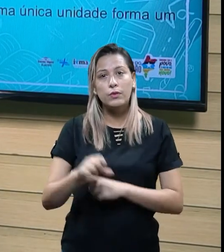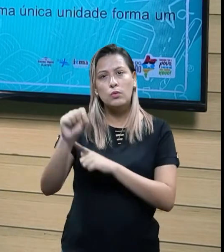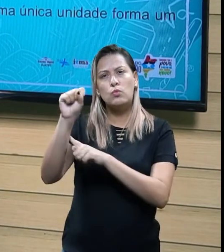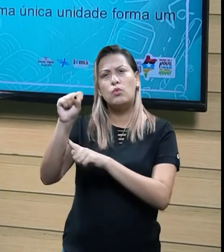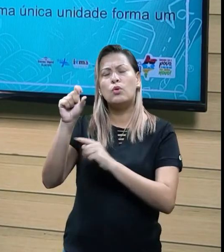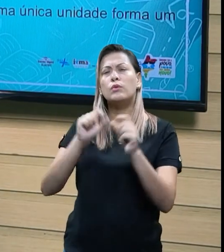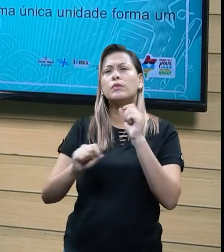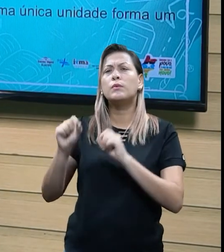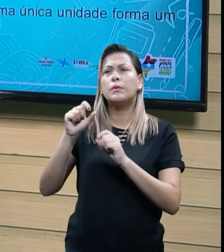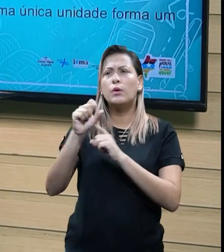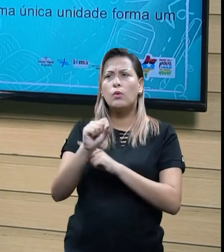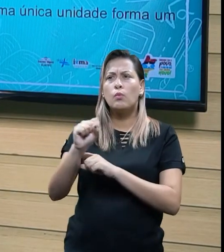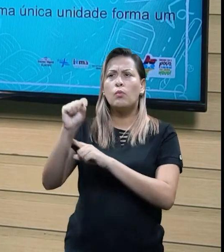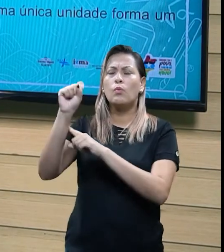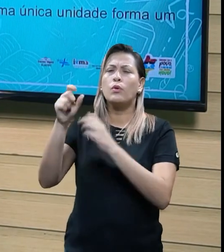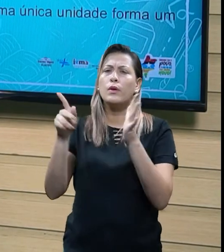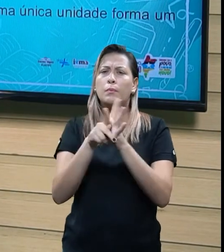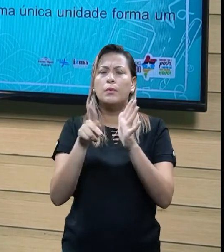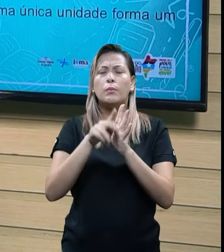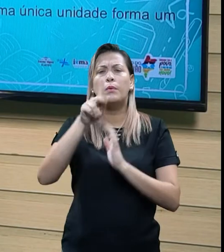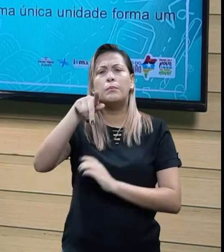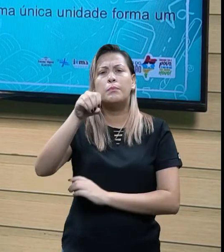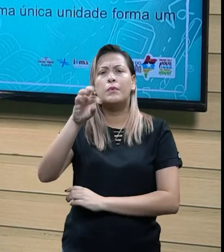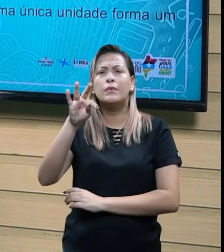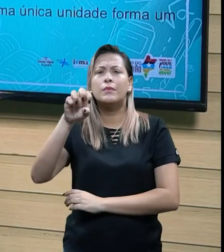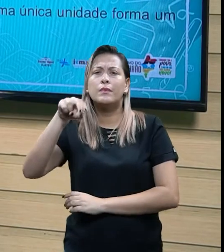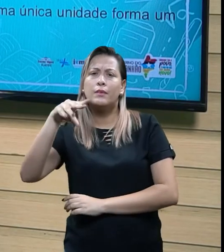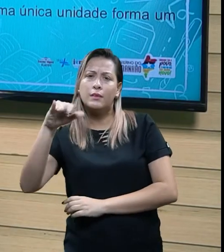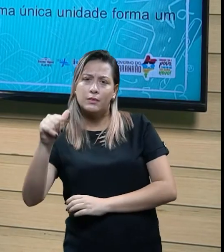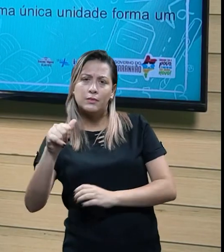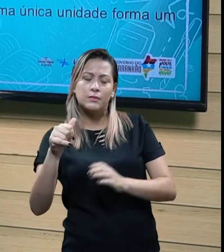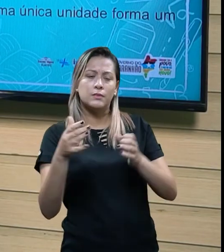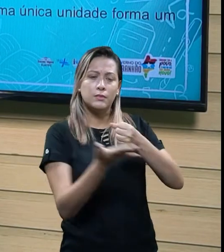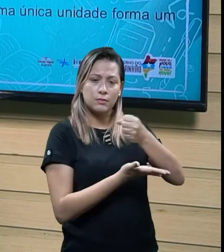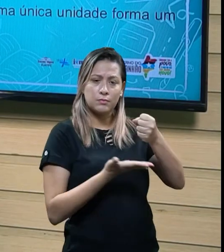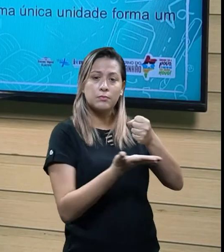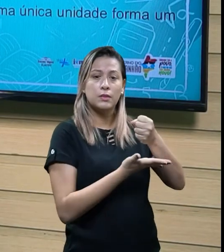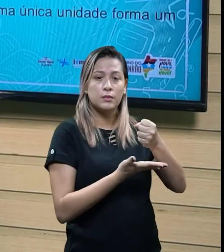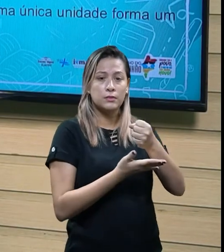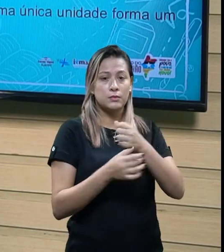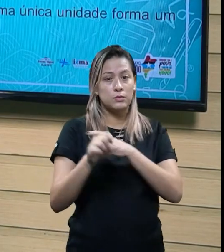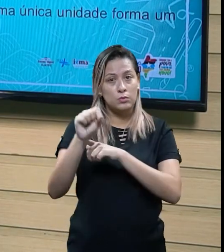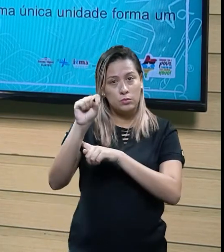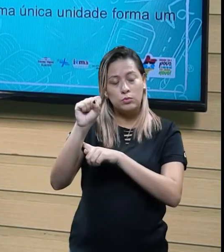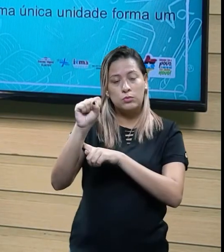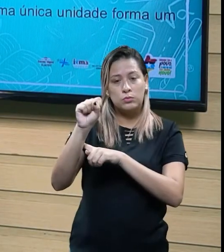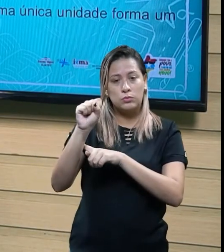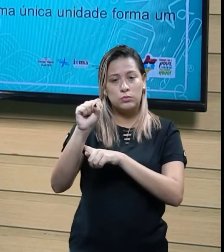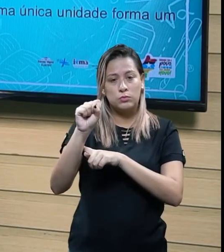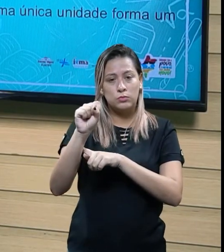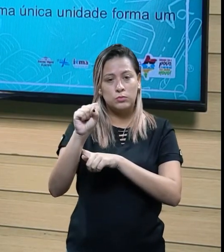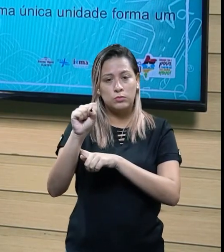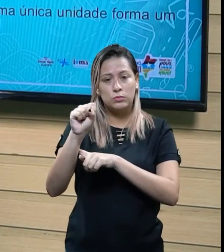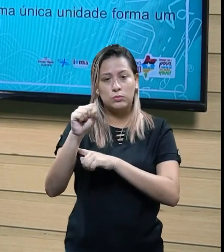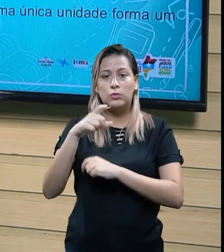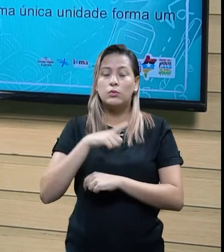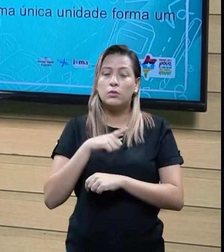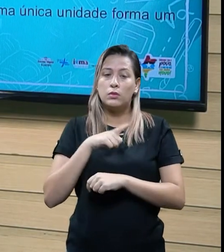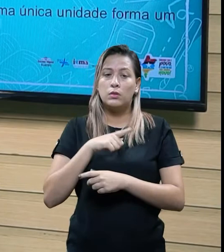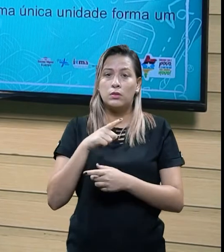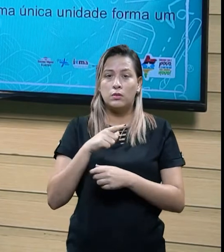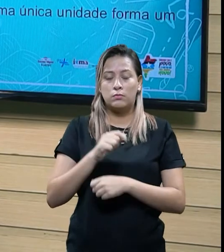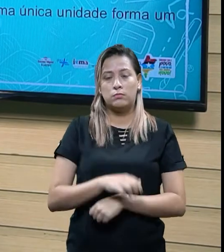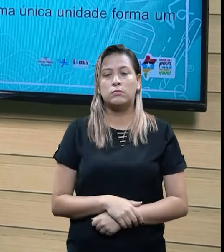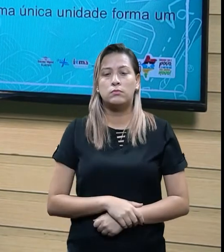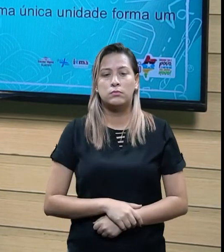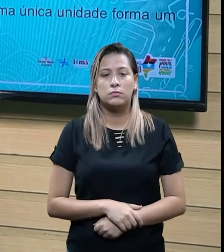potência desta base, certo? Então, esse 8 que aparece aqui fica com uma potência, um